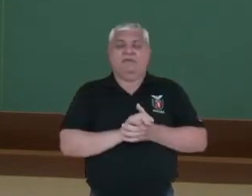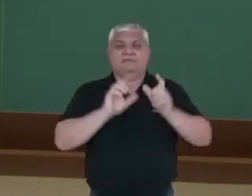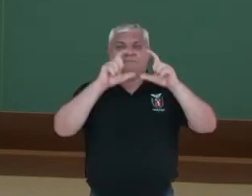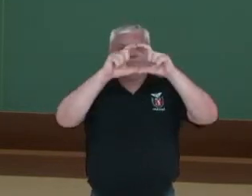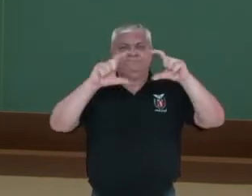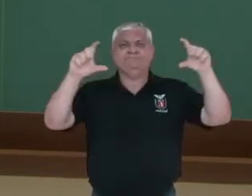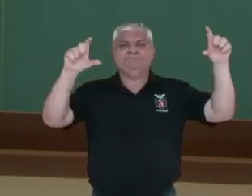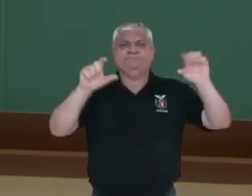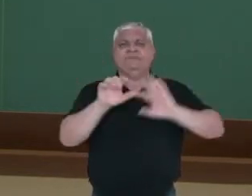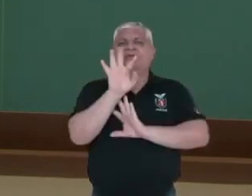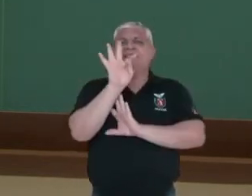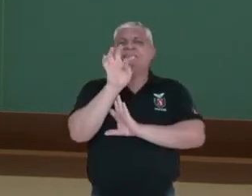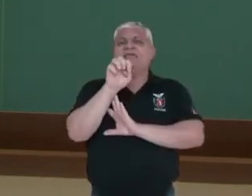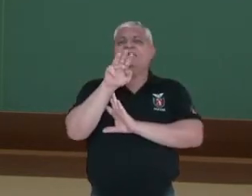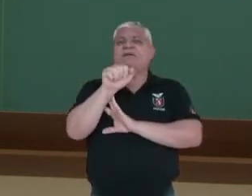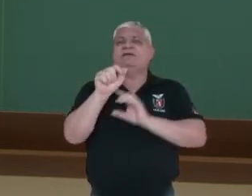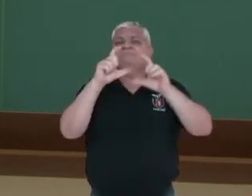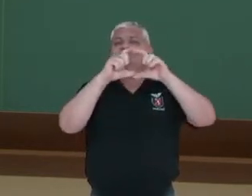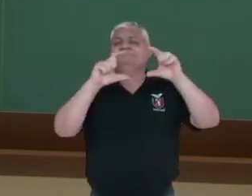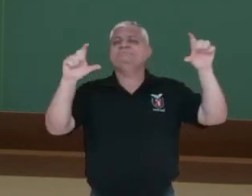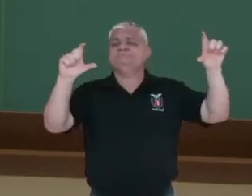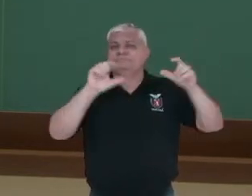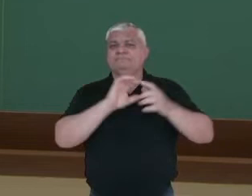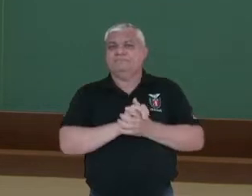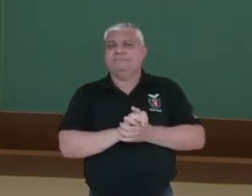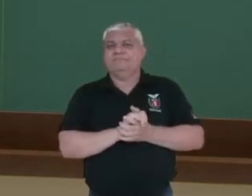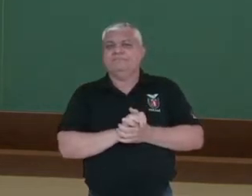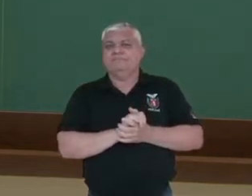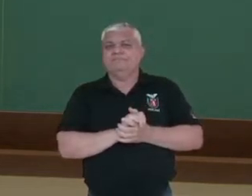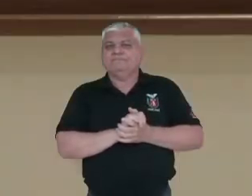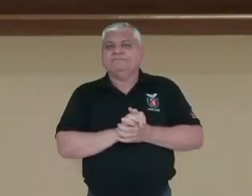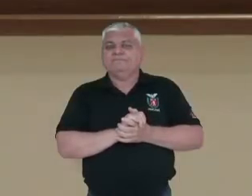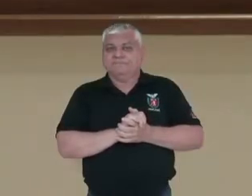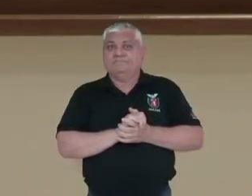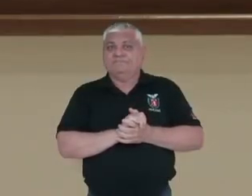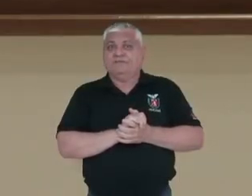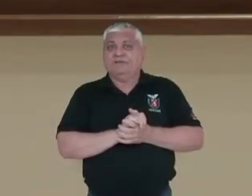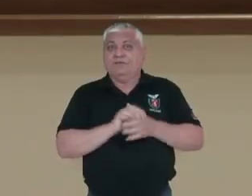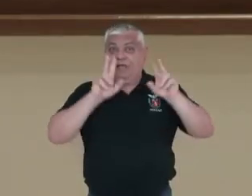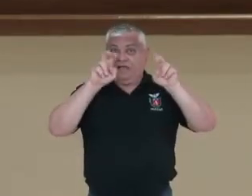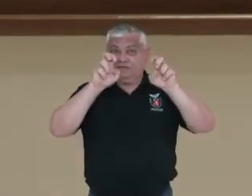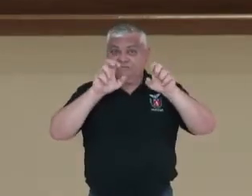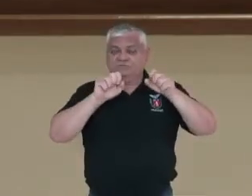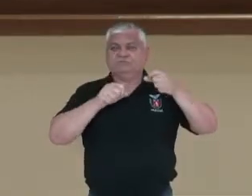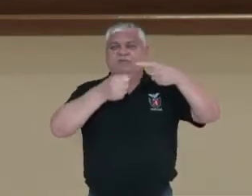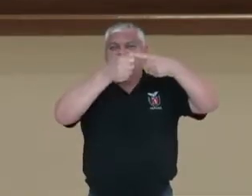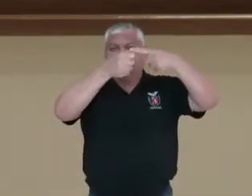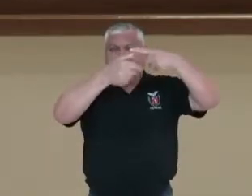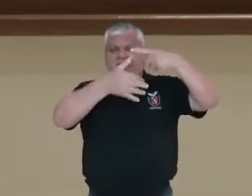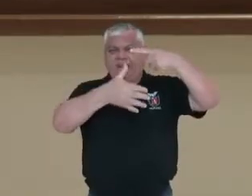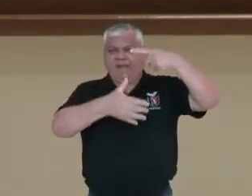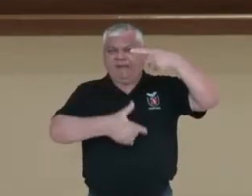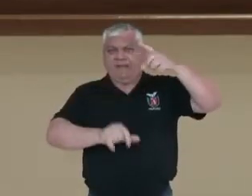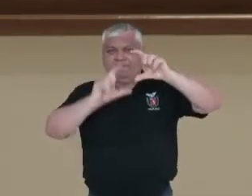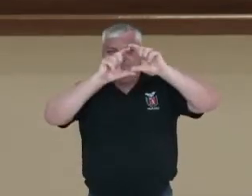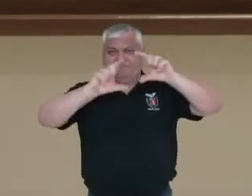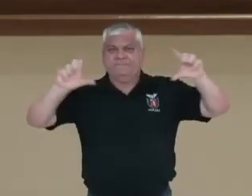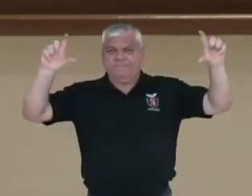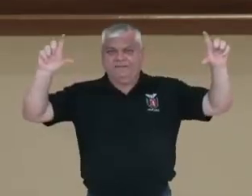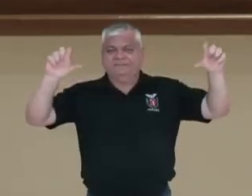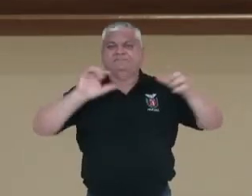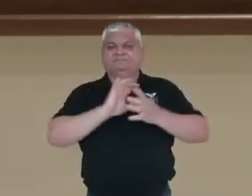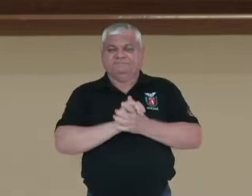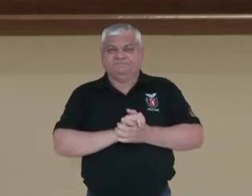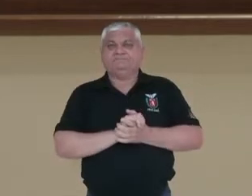vou mostrar mais ou menos a prática. Observe, o assunto é o mais amplo. Olha aqui, ó. Essa câmera aqui está mais ampla, não está?